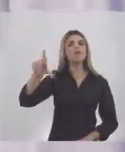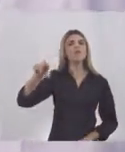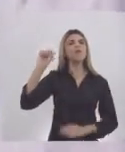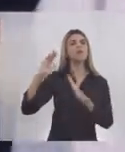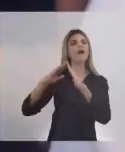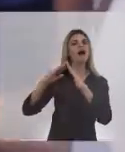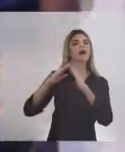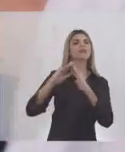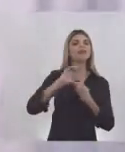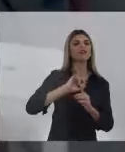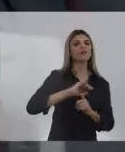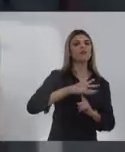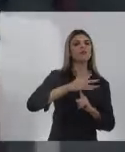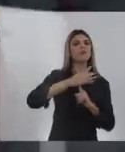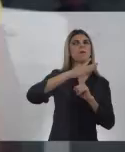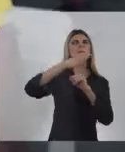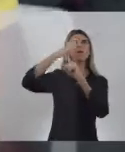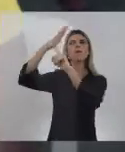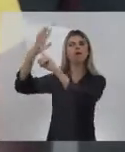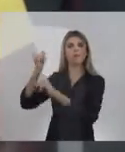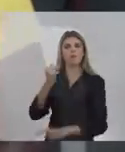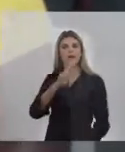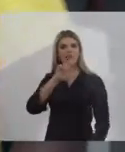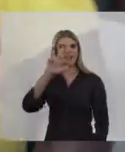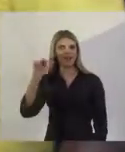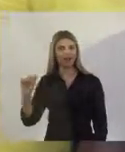Tem jeito de fazer bem feito.